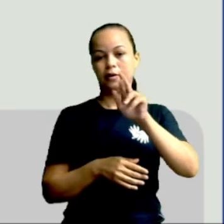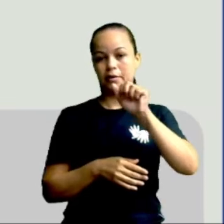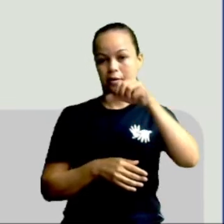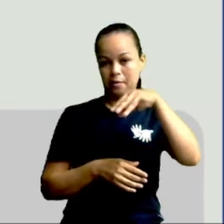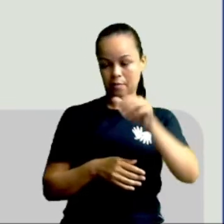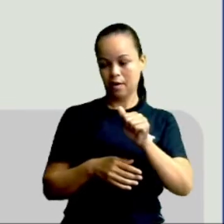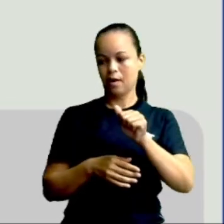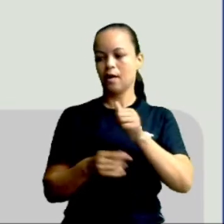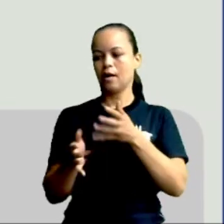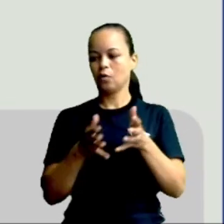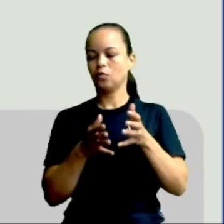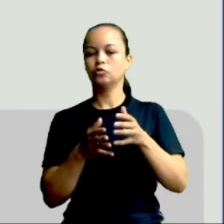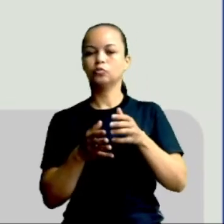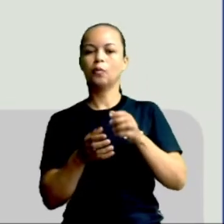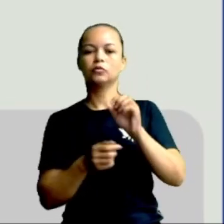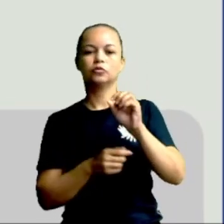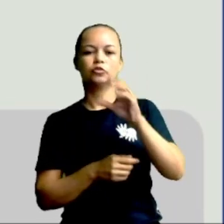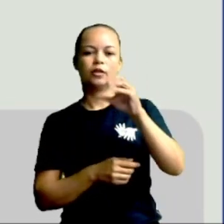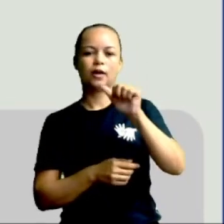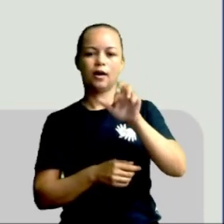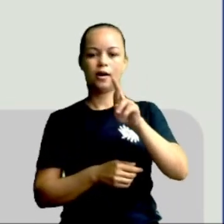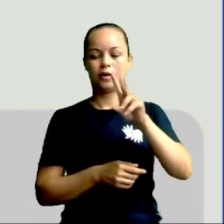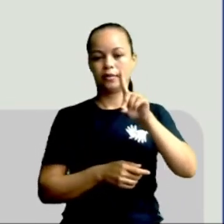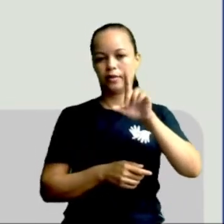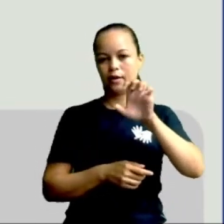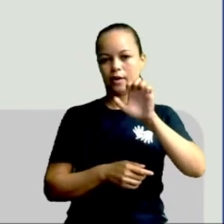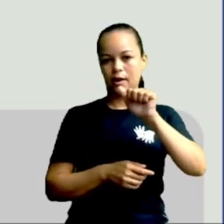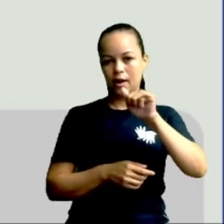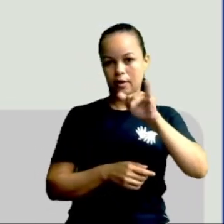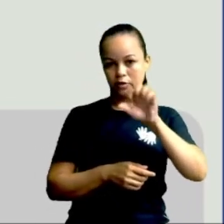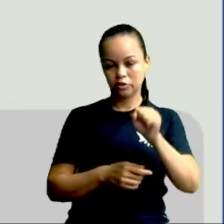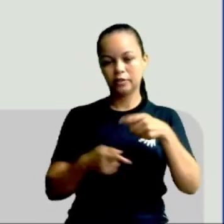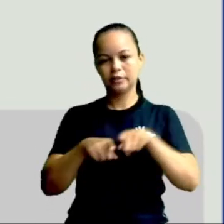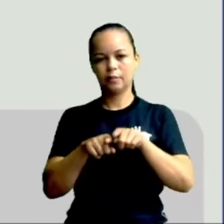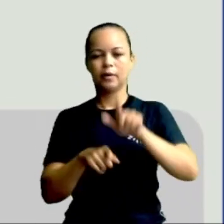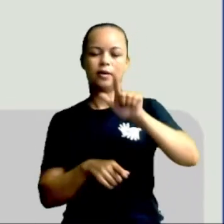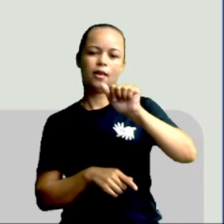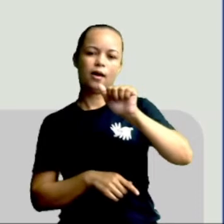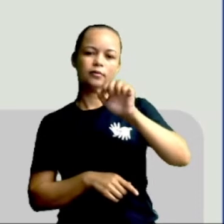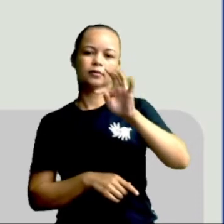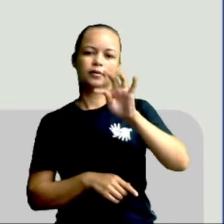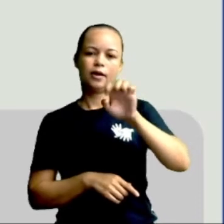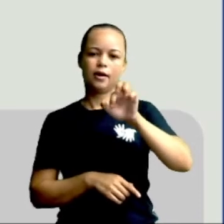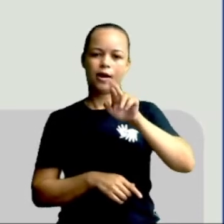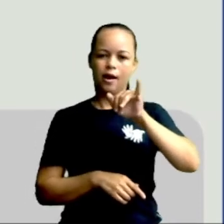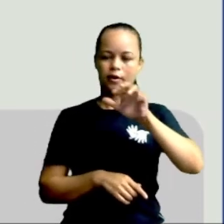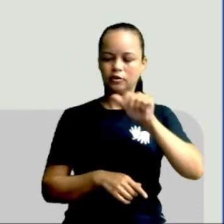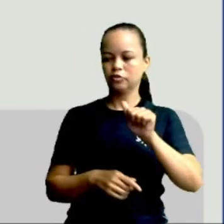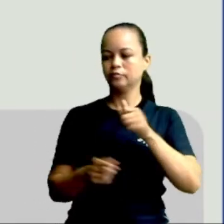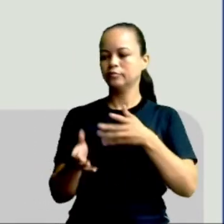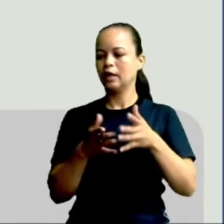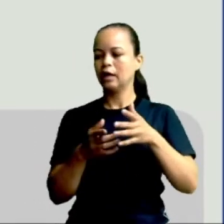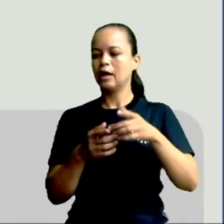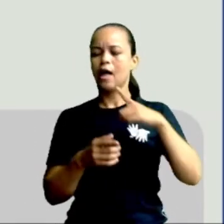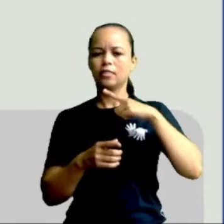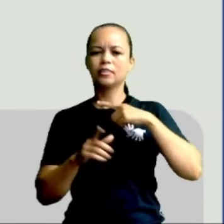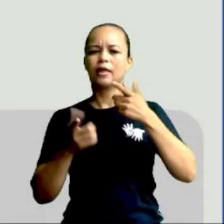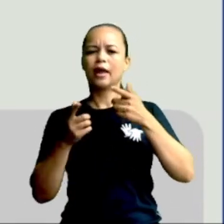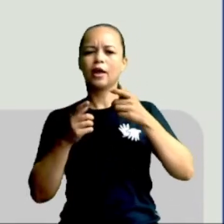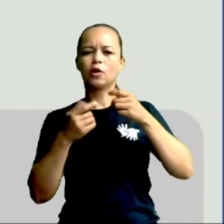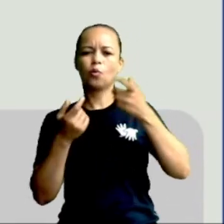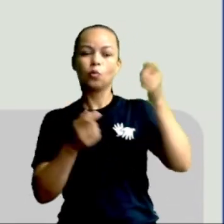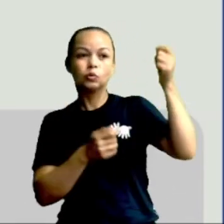e colaterais. Olha só, vocês estão vendo que tem uma rosa dos ventos aí. E ao lado dela a gente tem dois solzinhos, tá